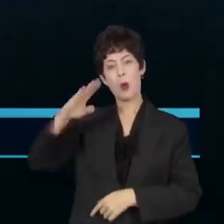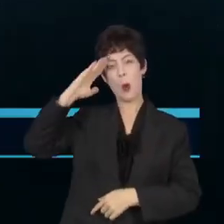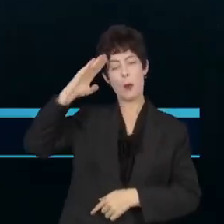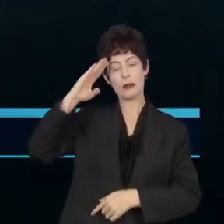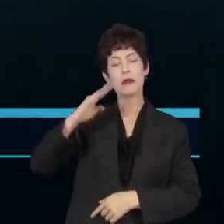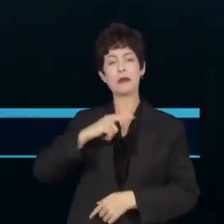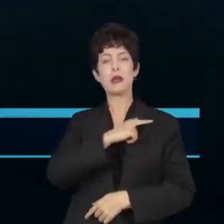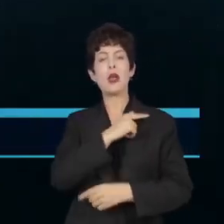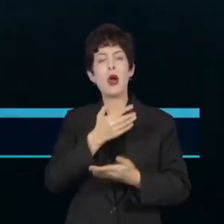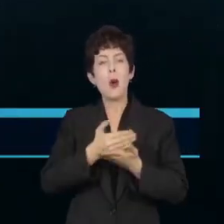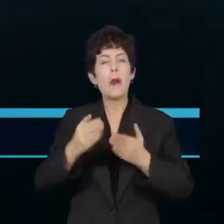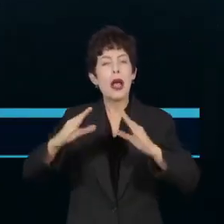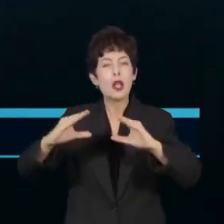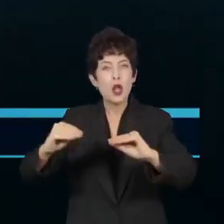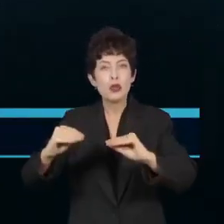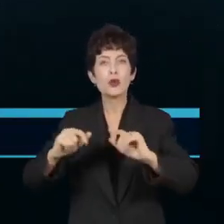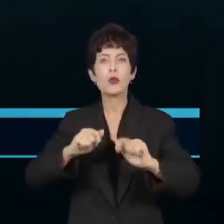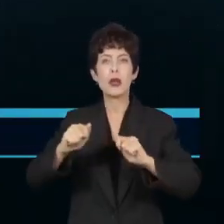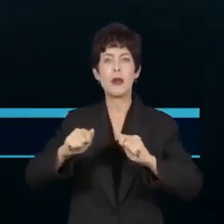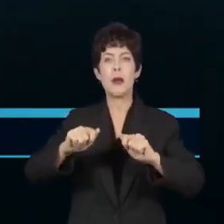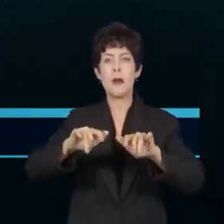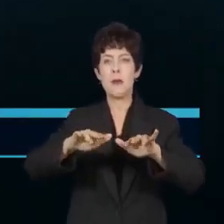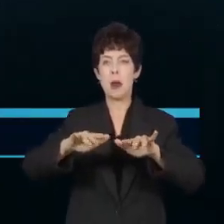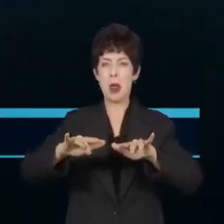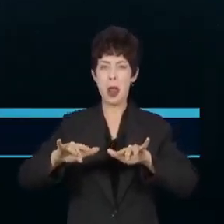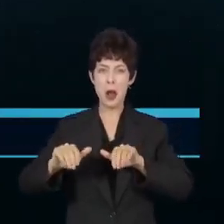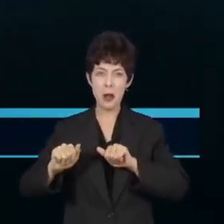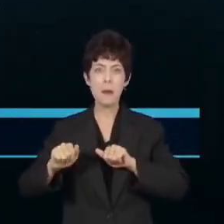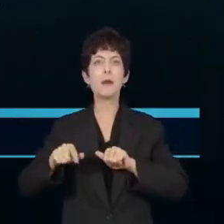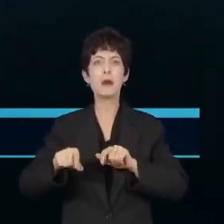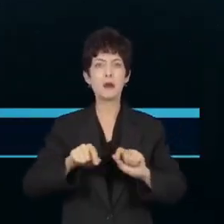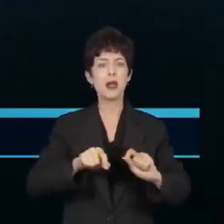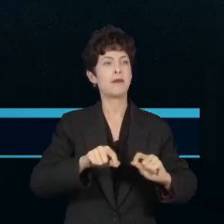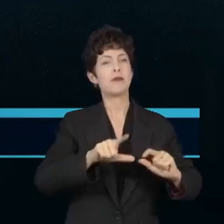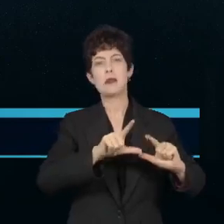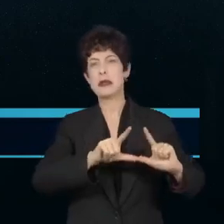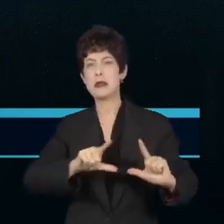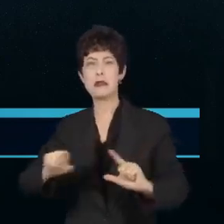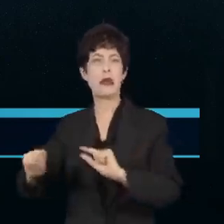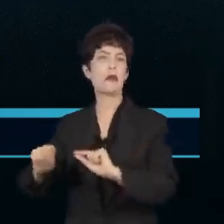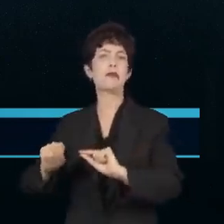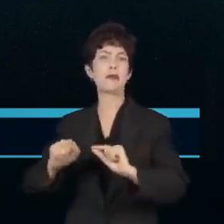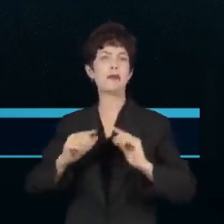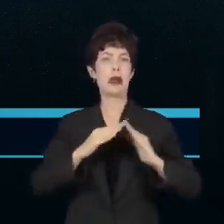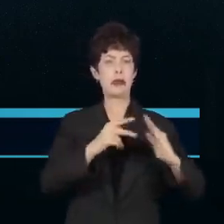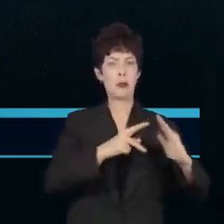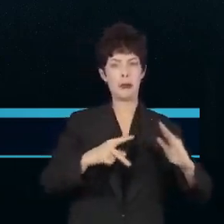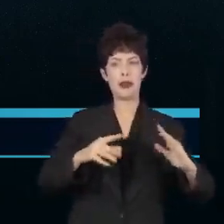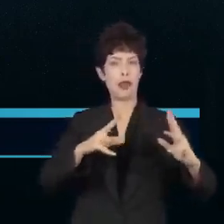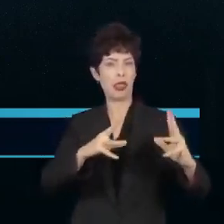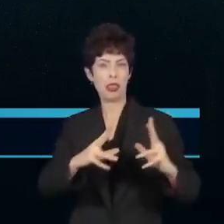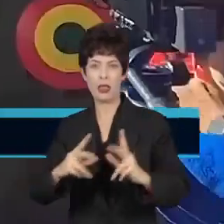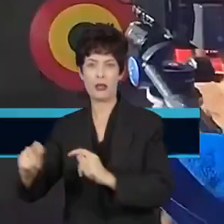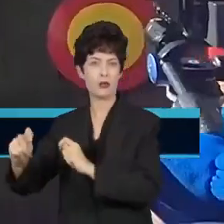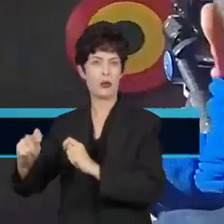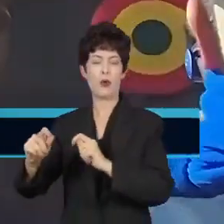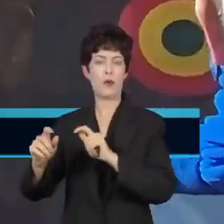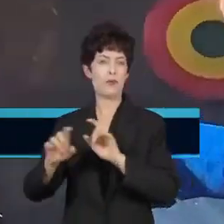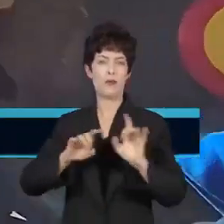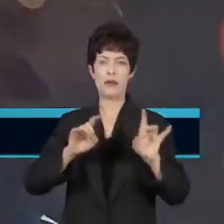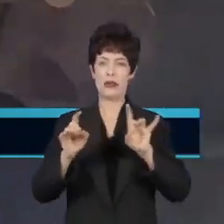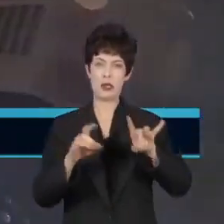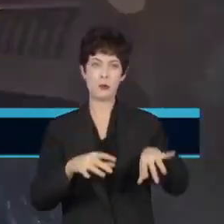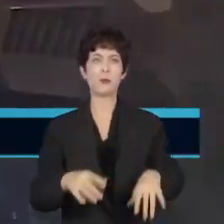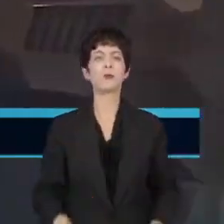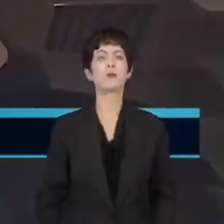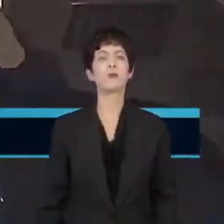que no início da noite desmobilizou as tropas e desocupou a praça em frente à sede do governo. A Suprema